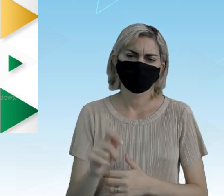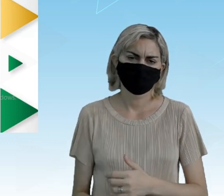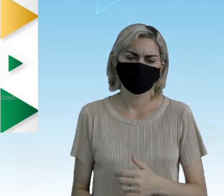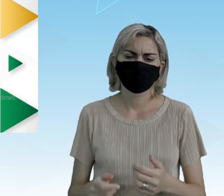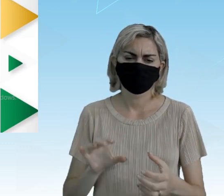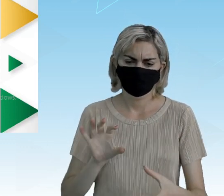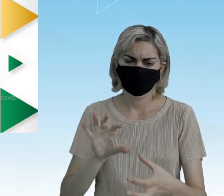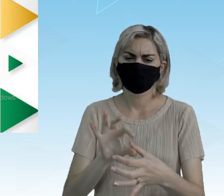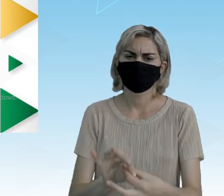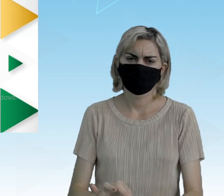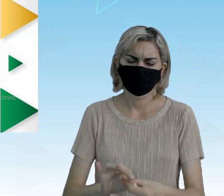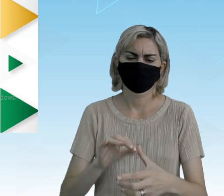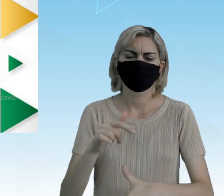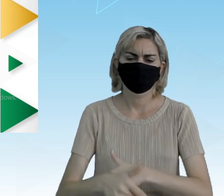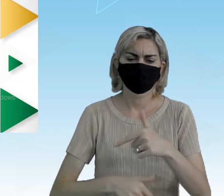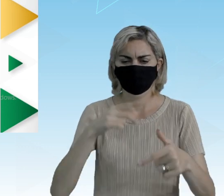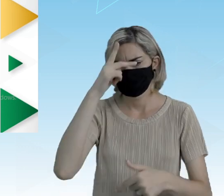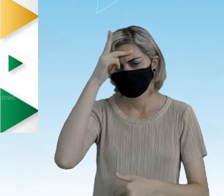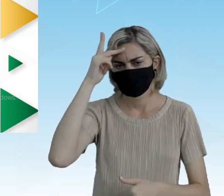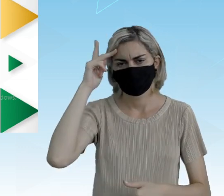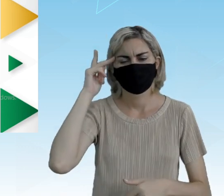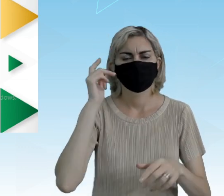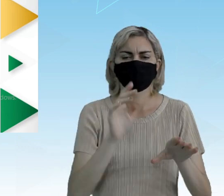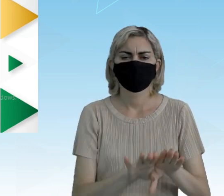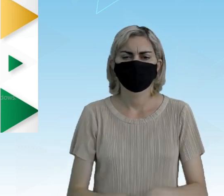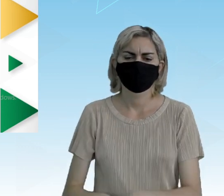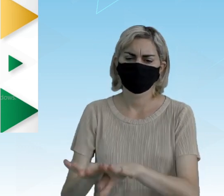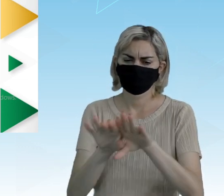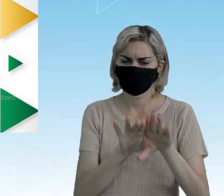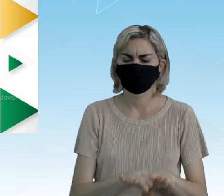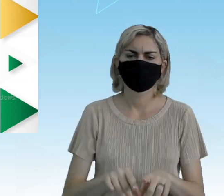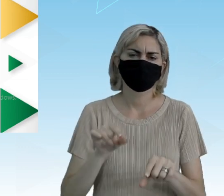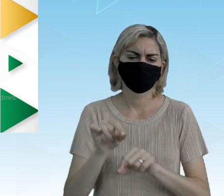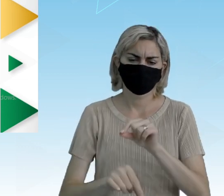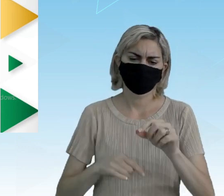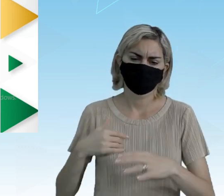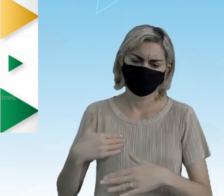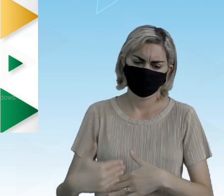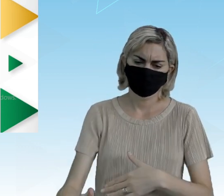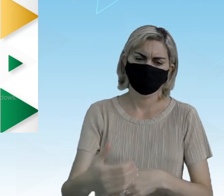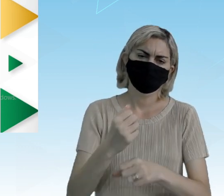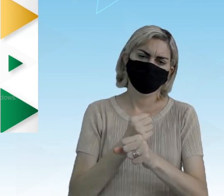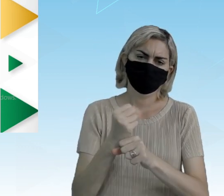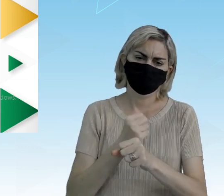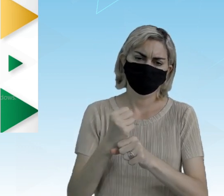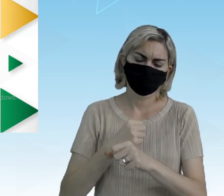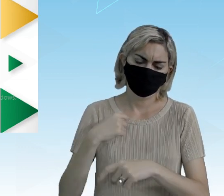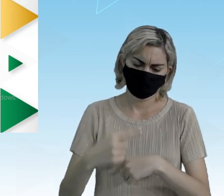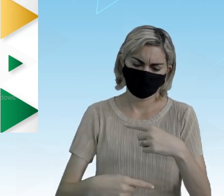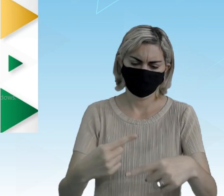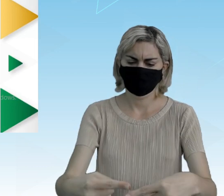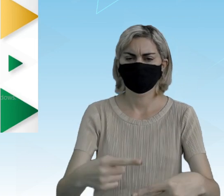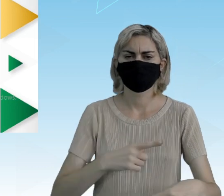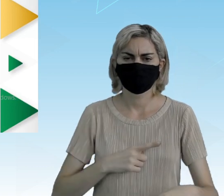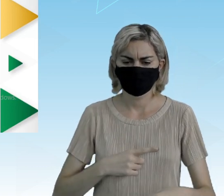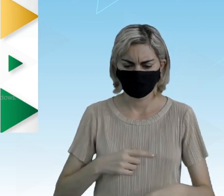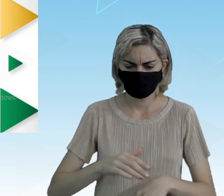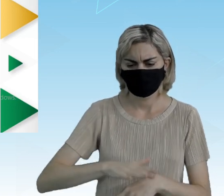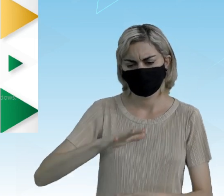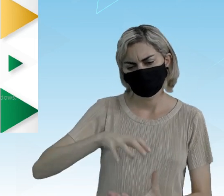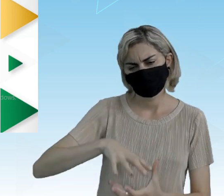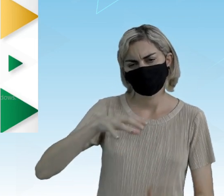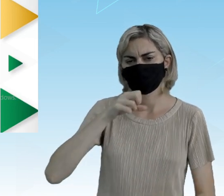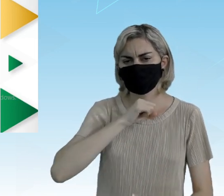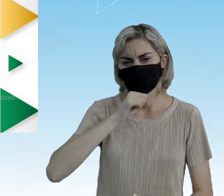intimamente ligados à atividade de pessoas comuns e que ao longo dos anos e das gerações são passadas dos mais